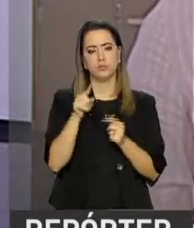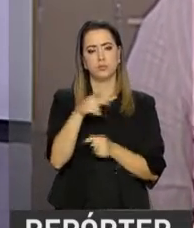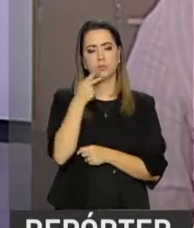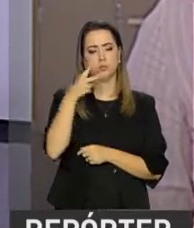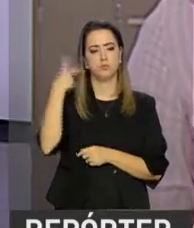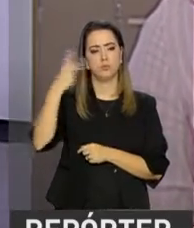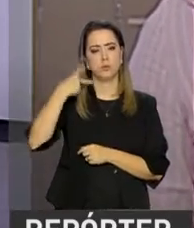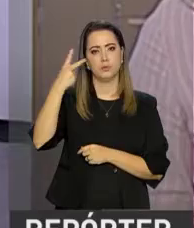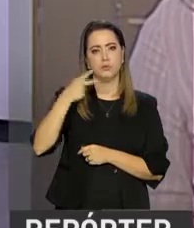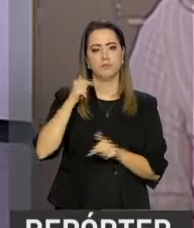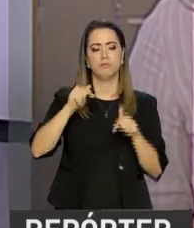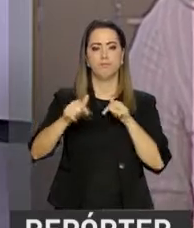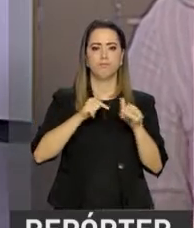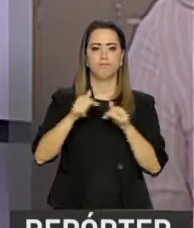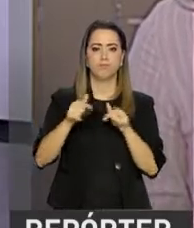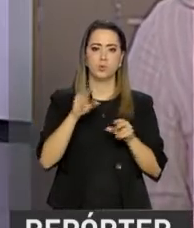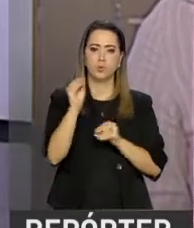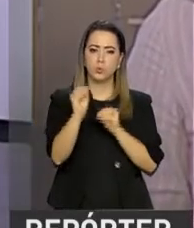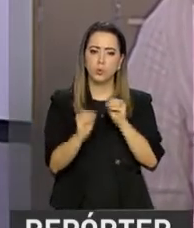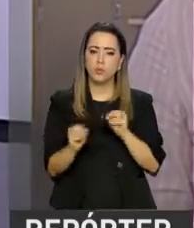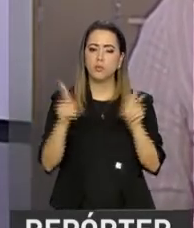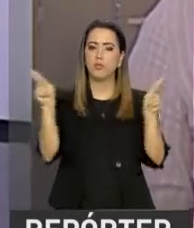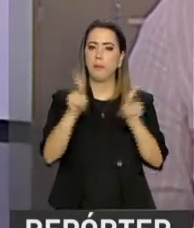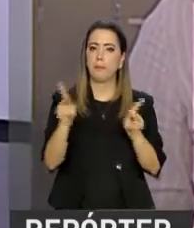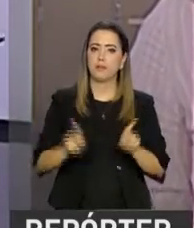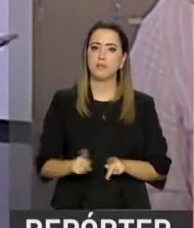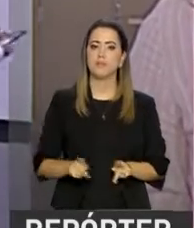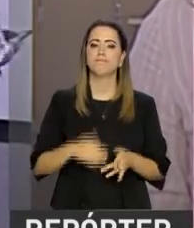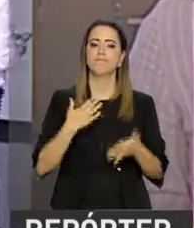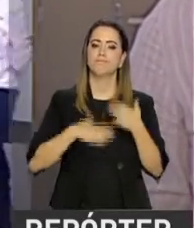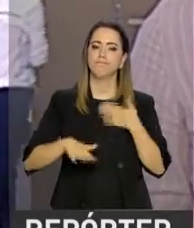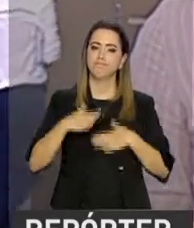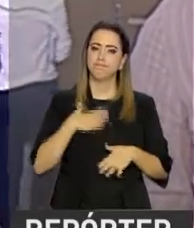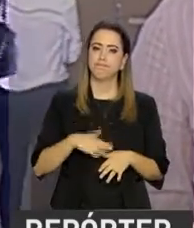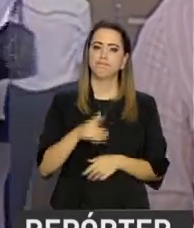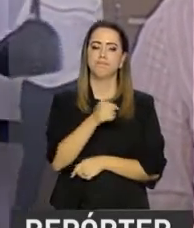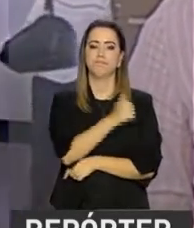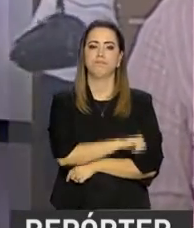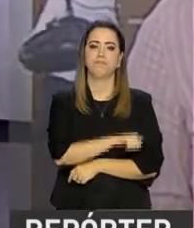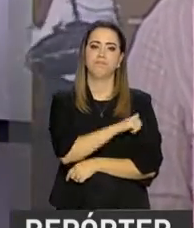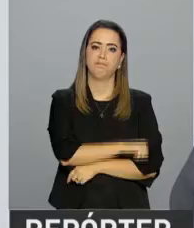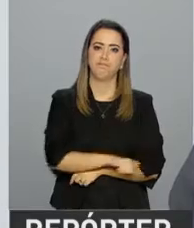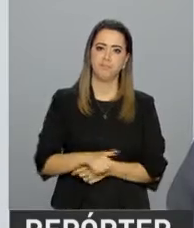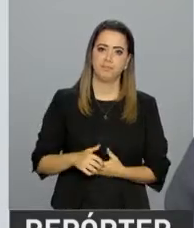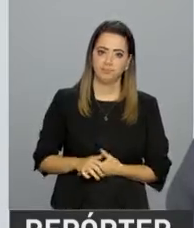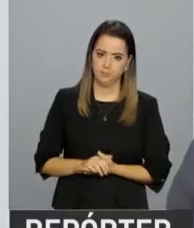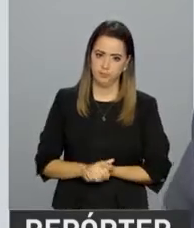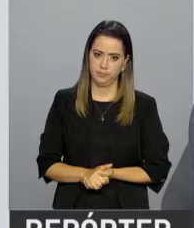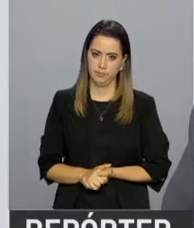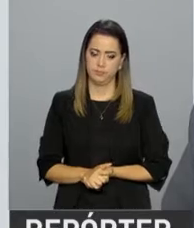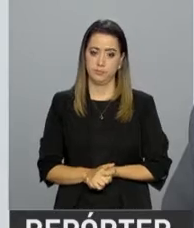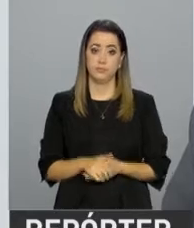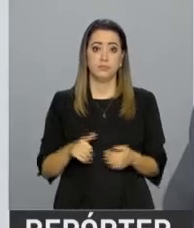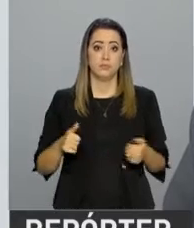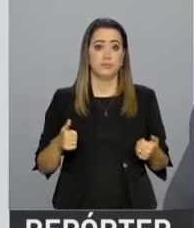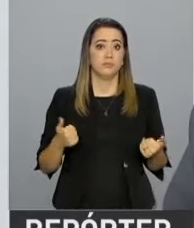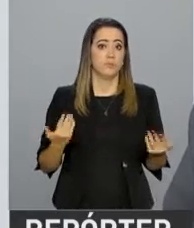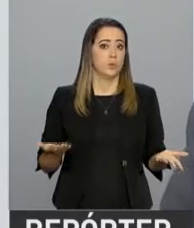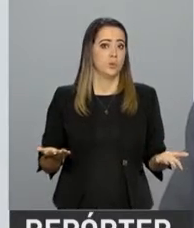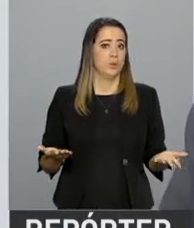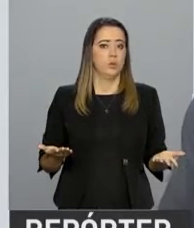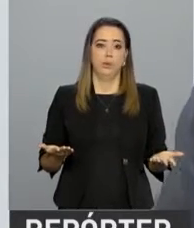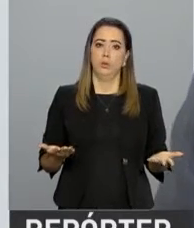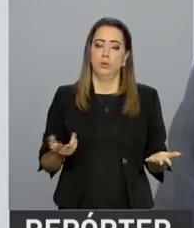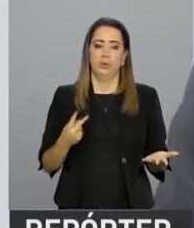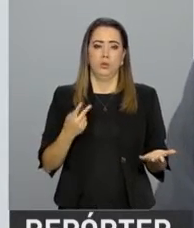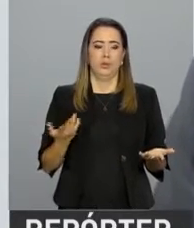vereadora fazia um trabalho para preservar a paz e a tranquilidade na cidade do Rio de Janeiro. É um verdadeiro